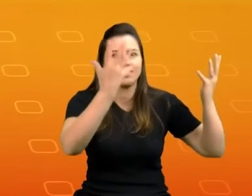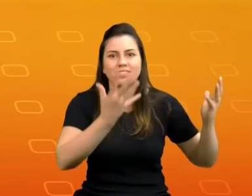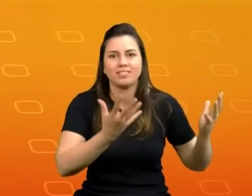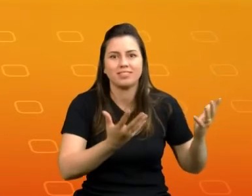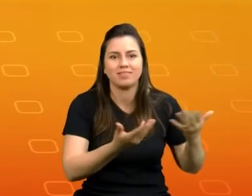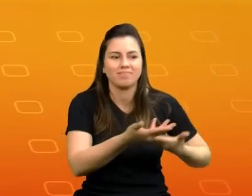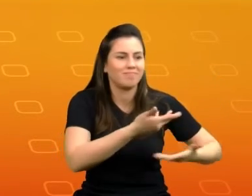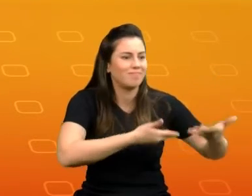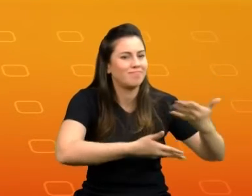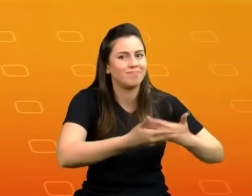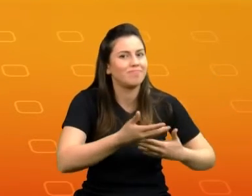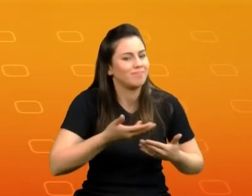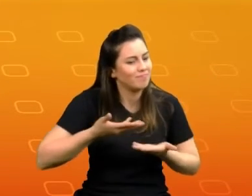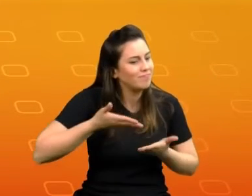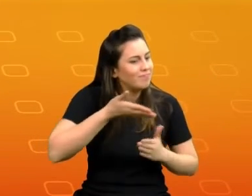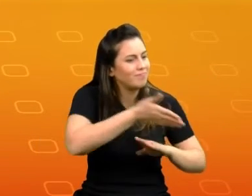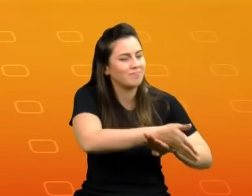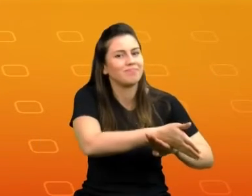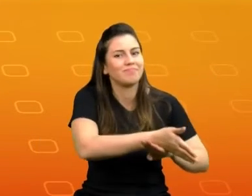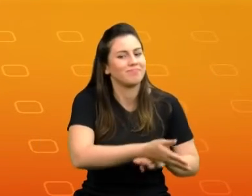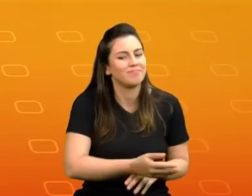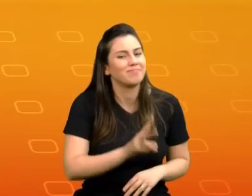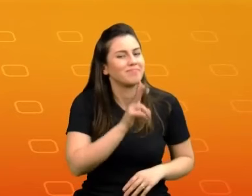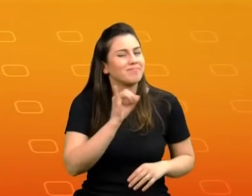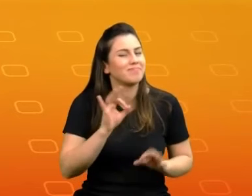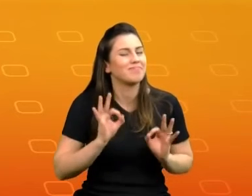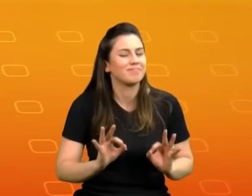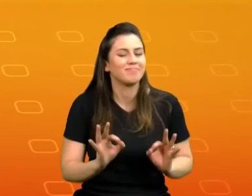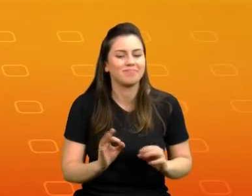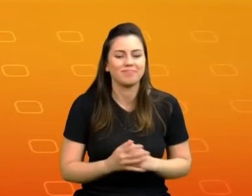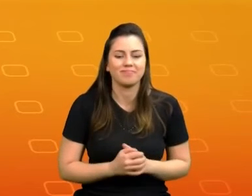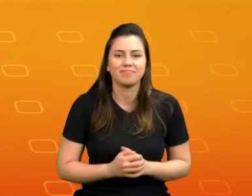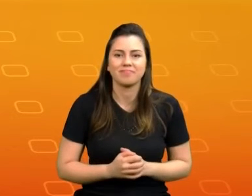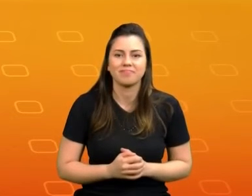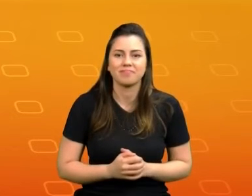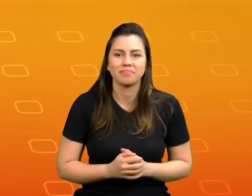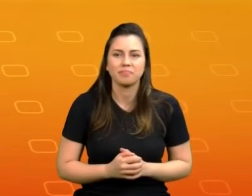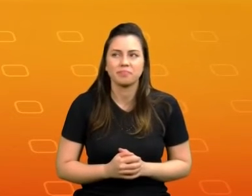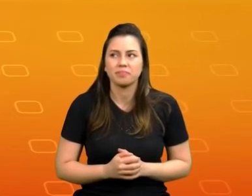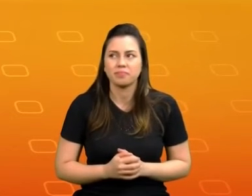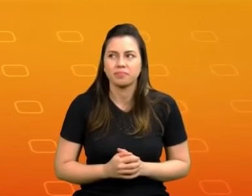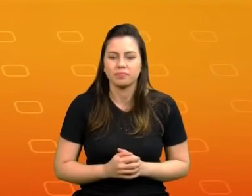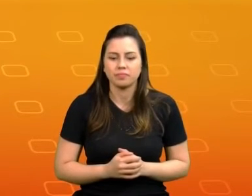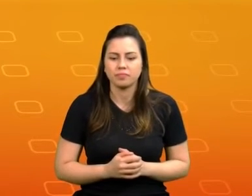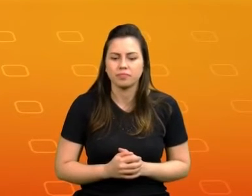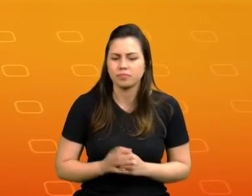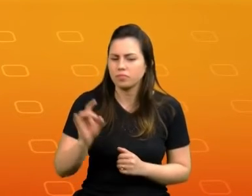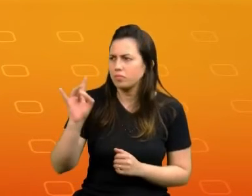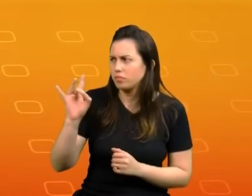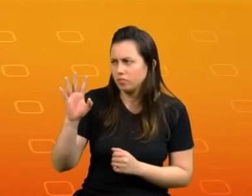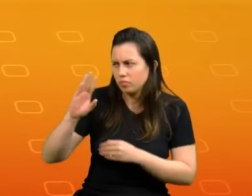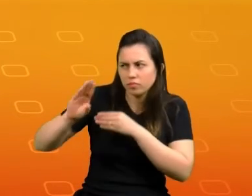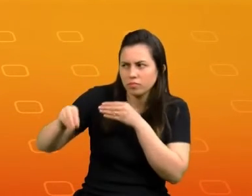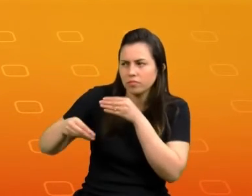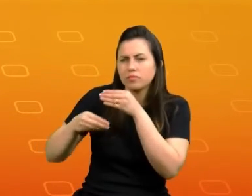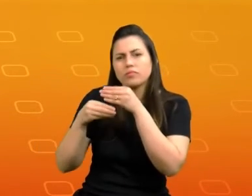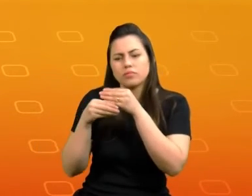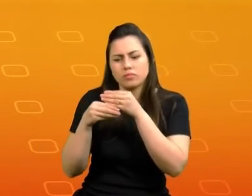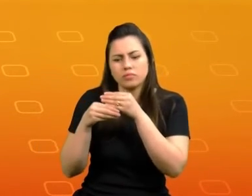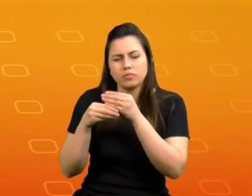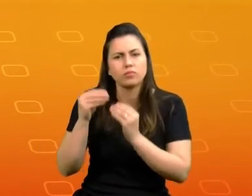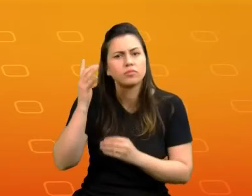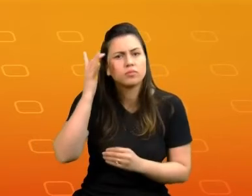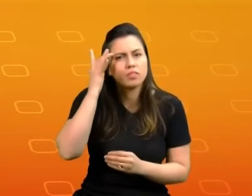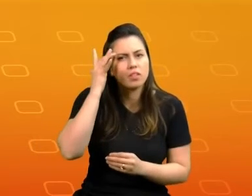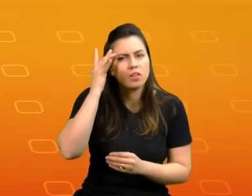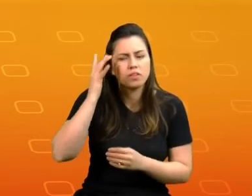boa eu queria responder à falência tá falando eu acho que